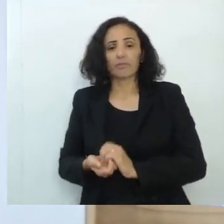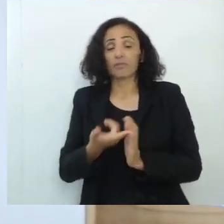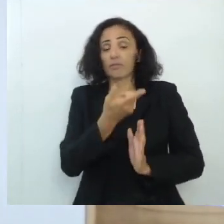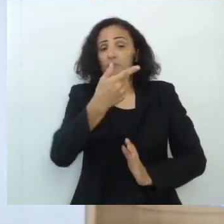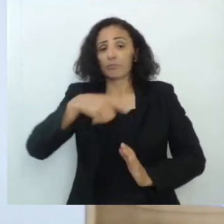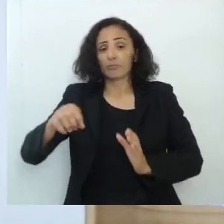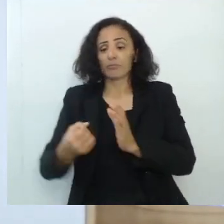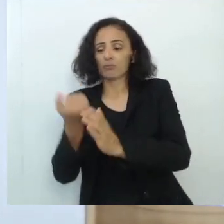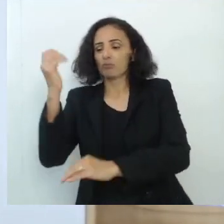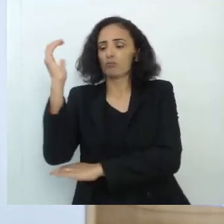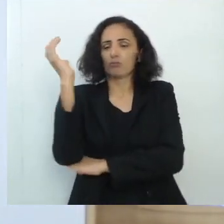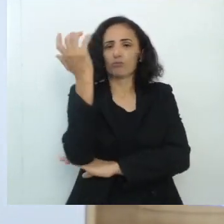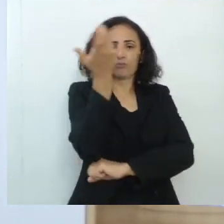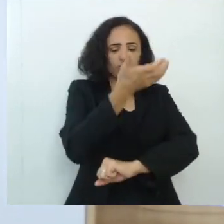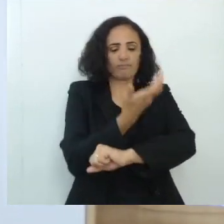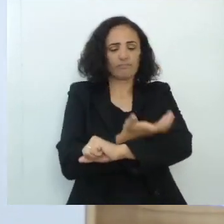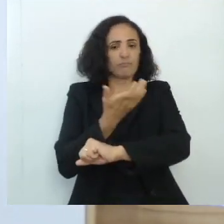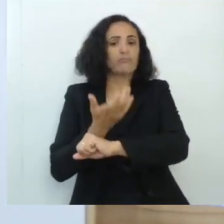dependem